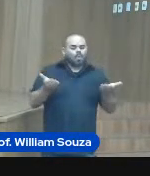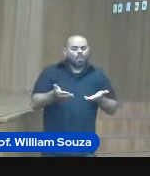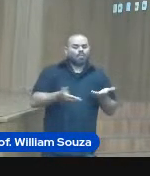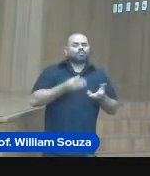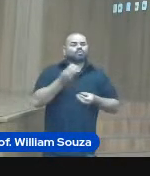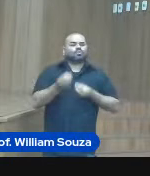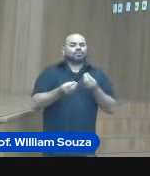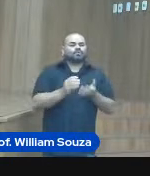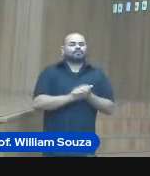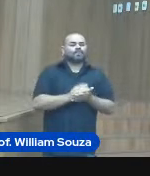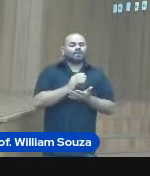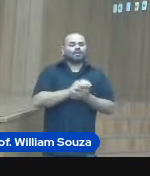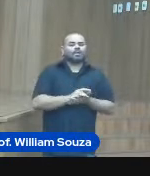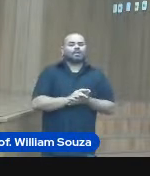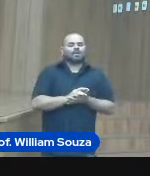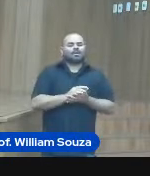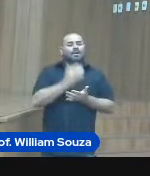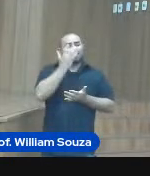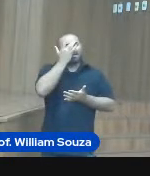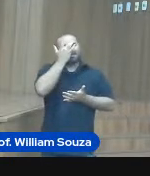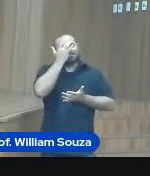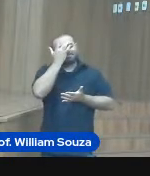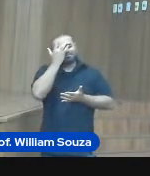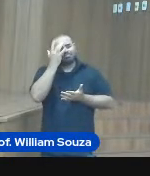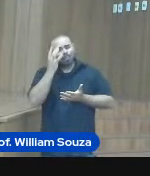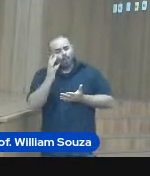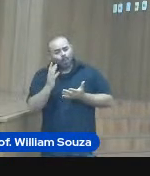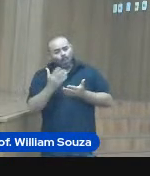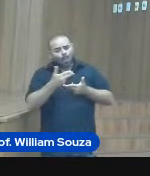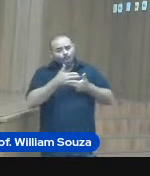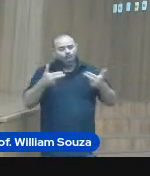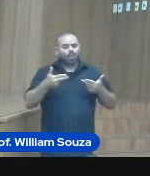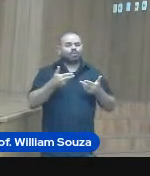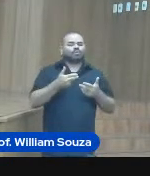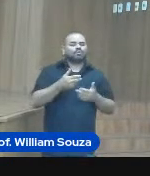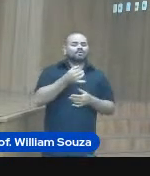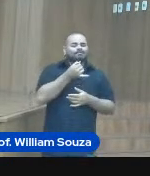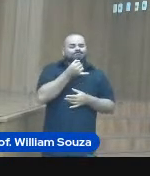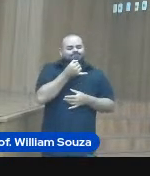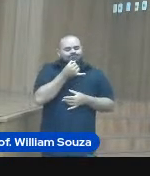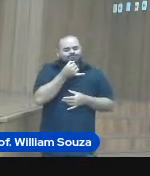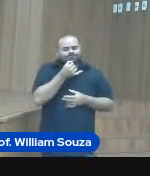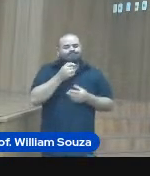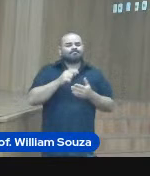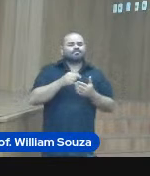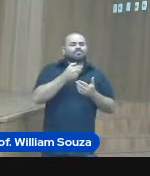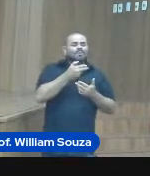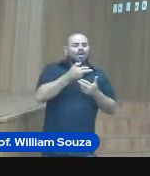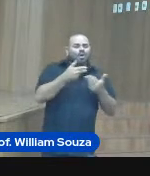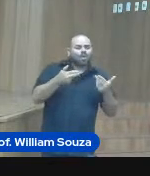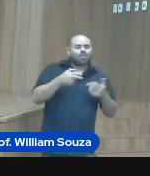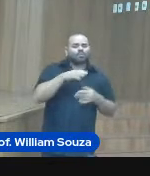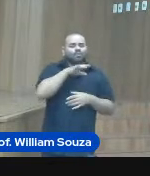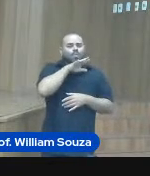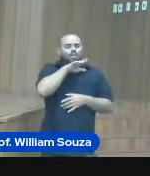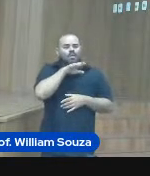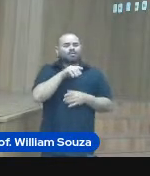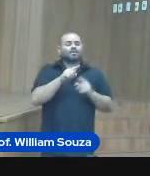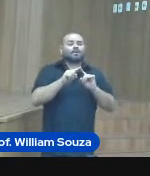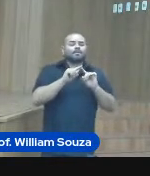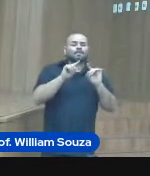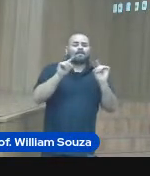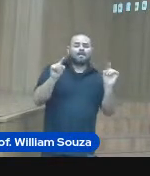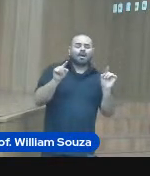Algumas dessas coisas são muito tristes, algumas coisas são pesadas, são desagradáveis, mas a